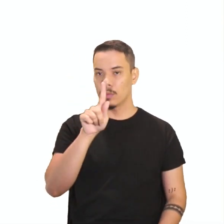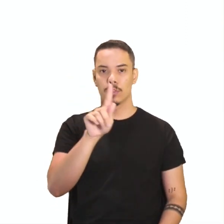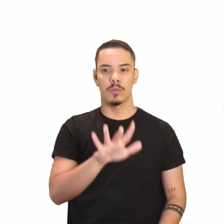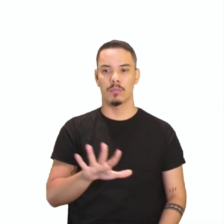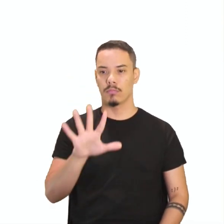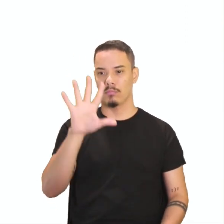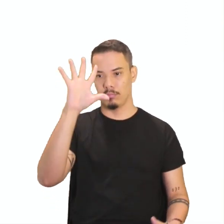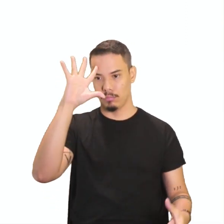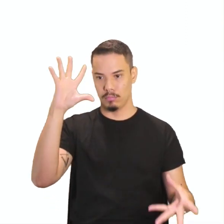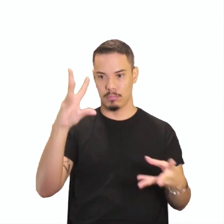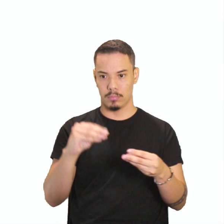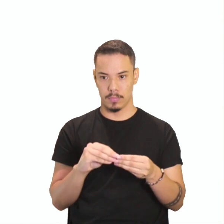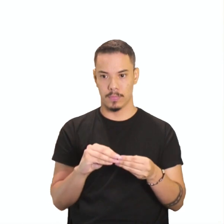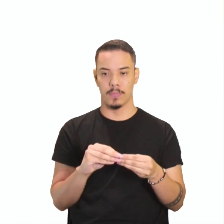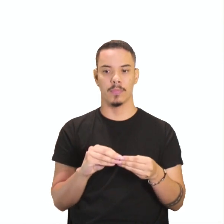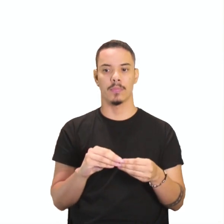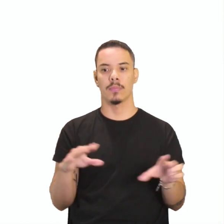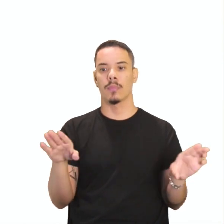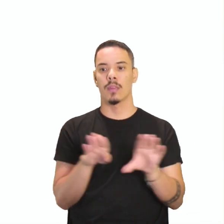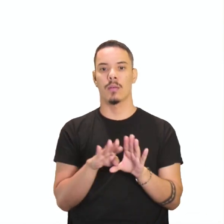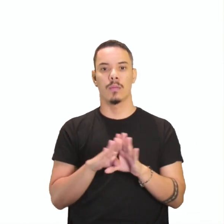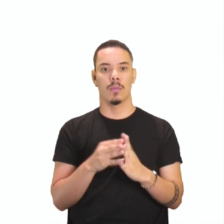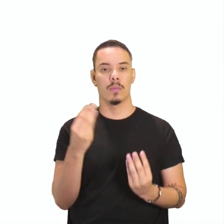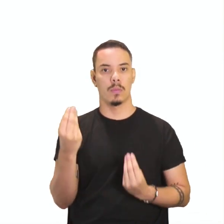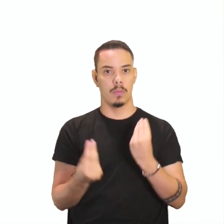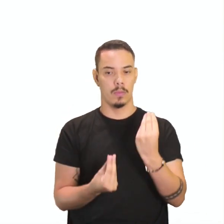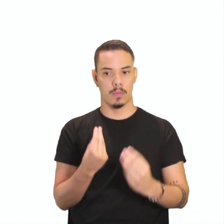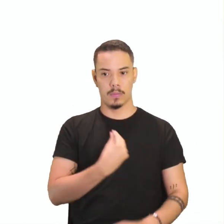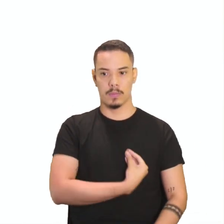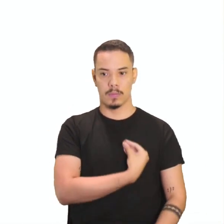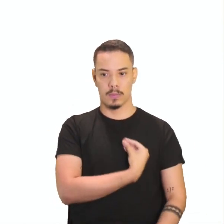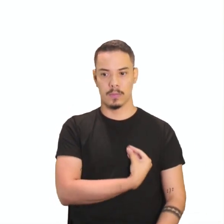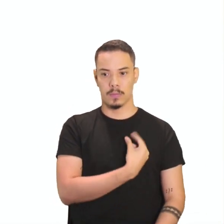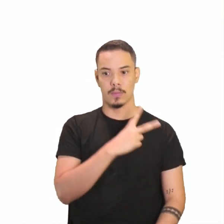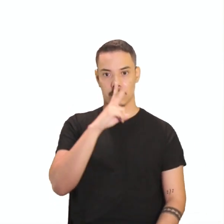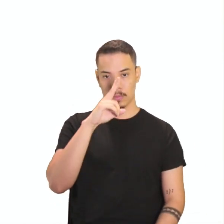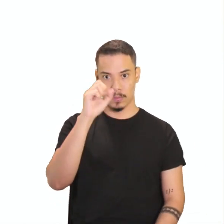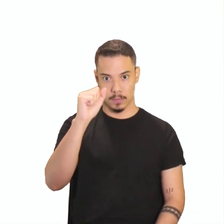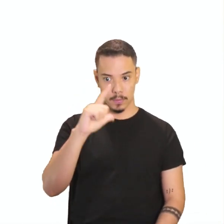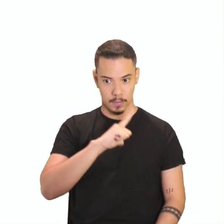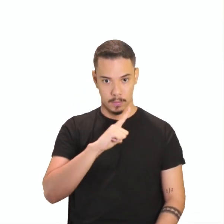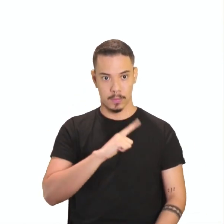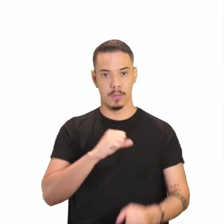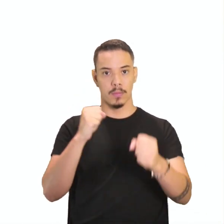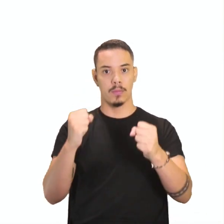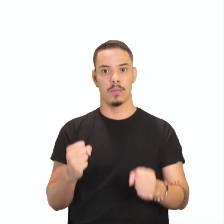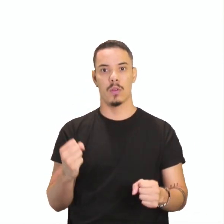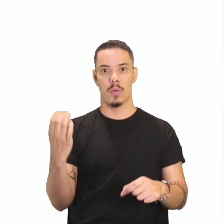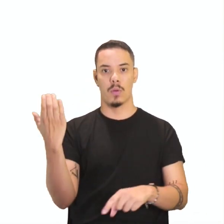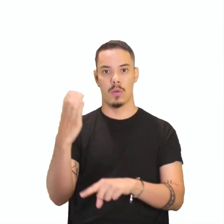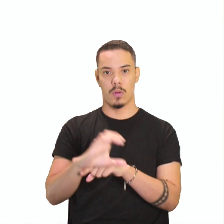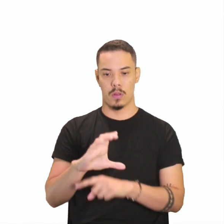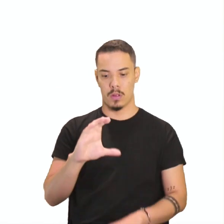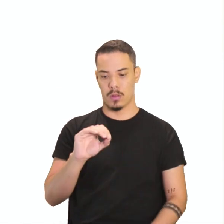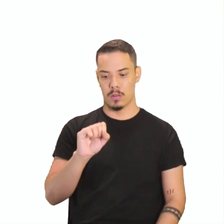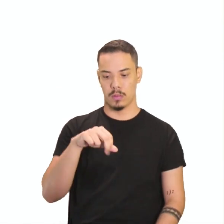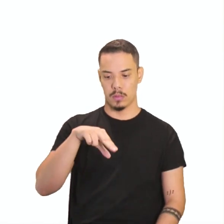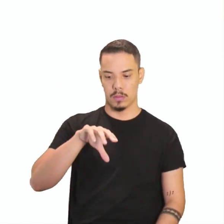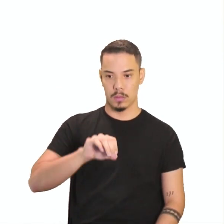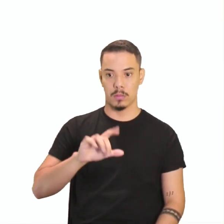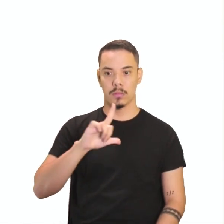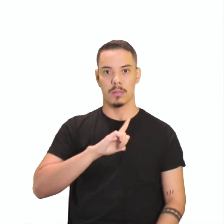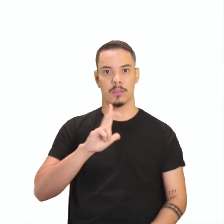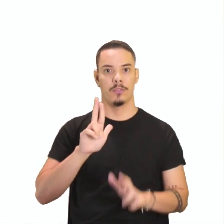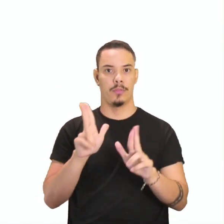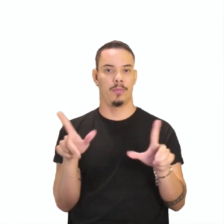deslocamento. E como existe, quando a força tem, pode colocar o cosseno. Ela tem uma diferença de deslocamento às vezes,